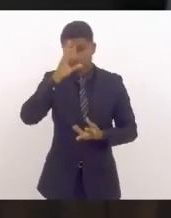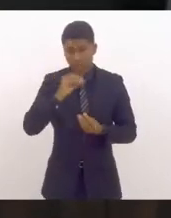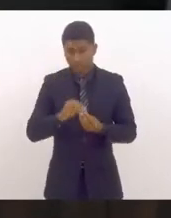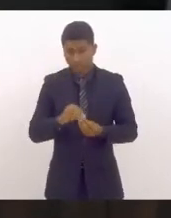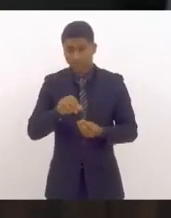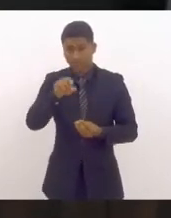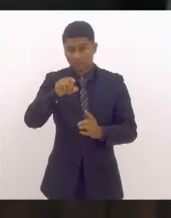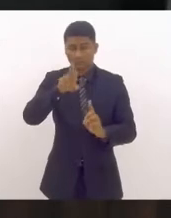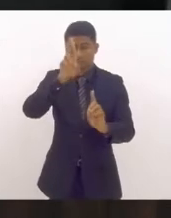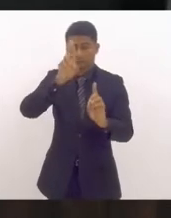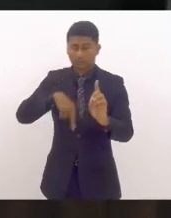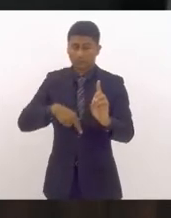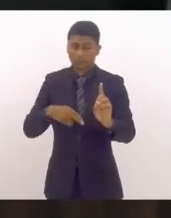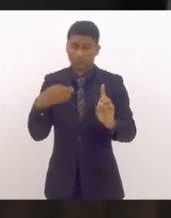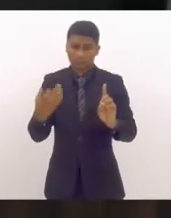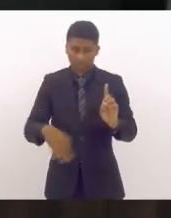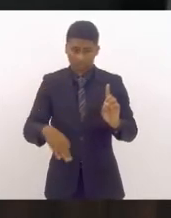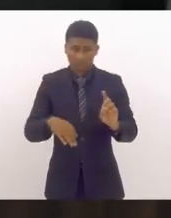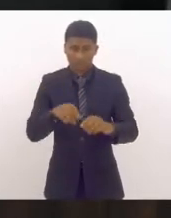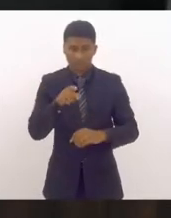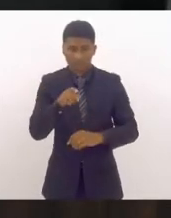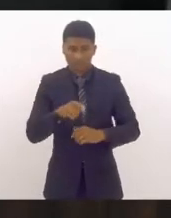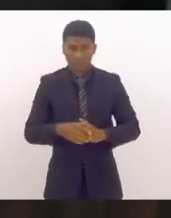relator. Não.